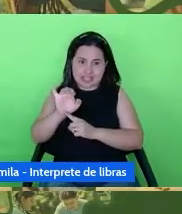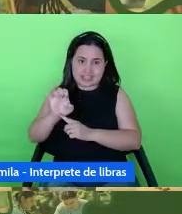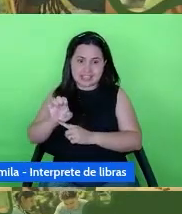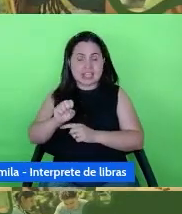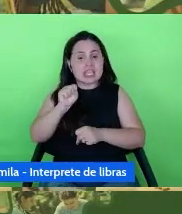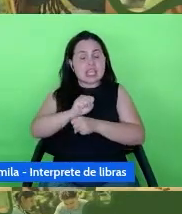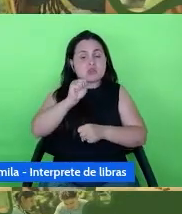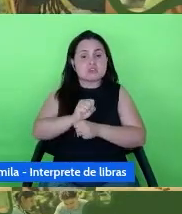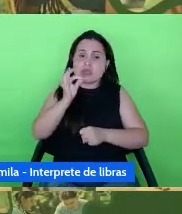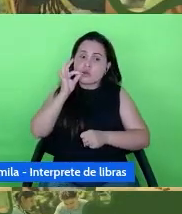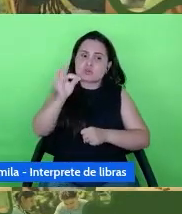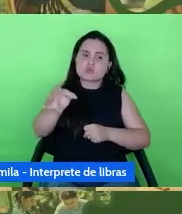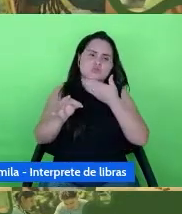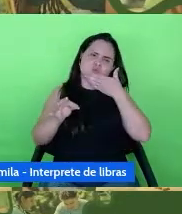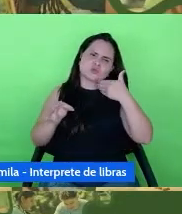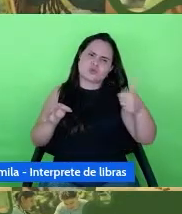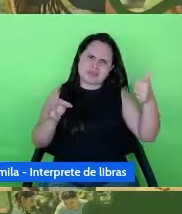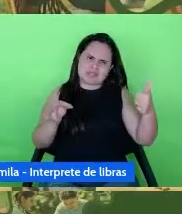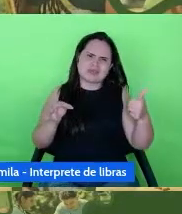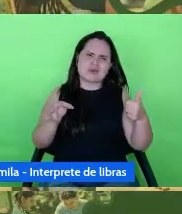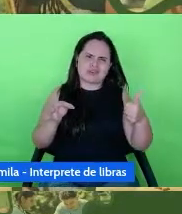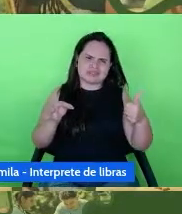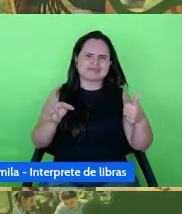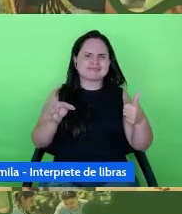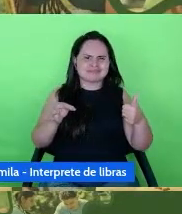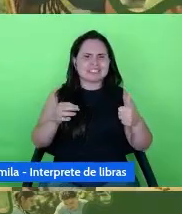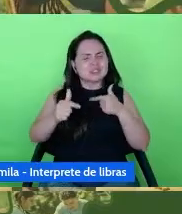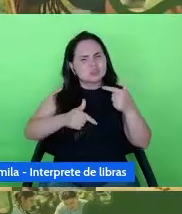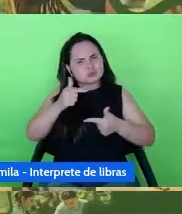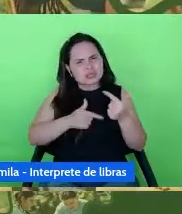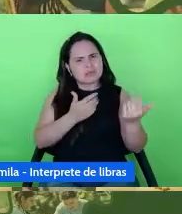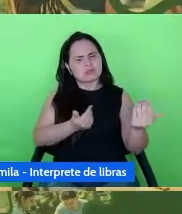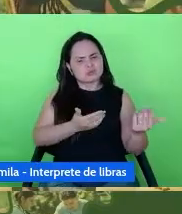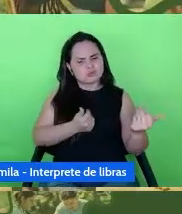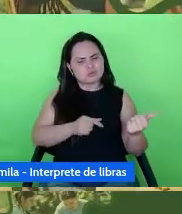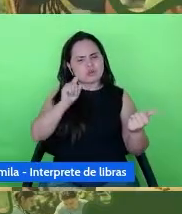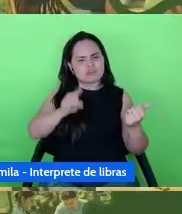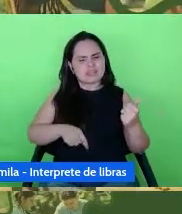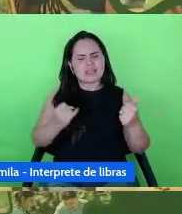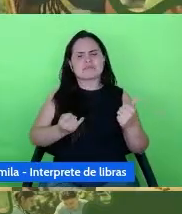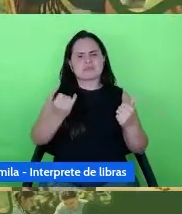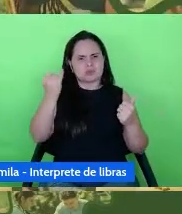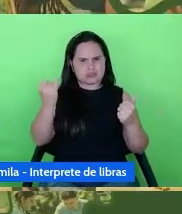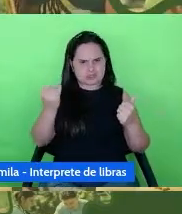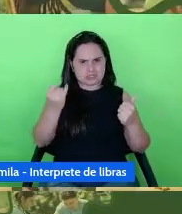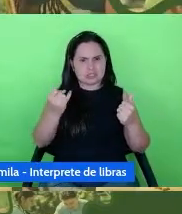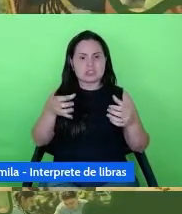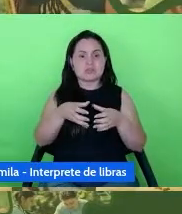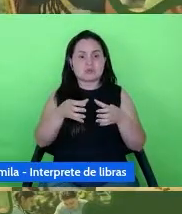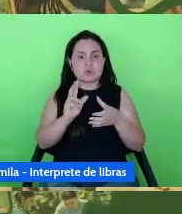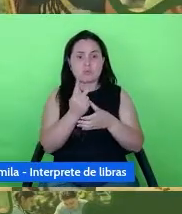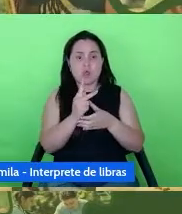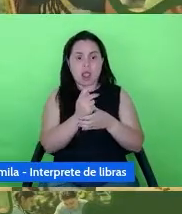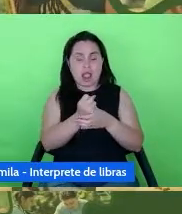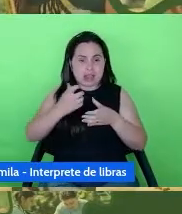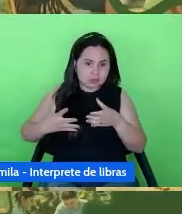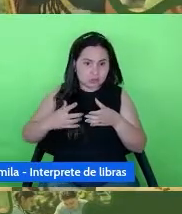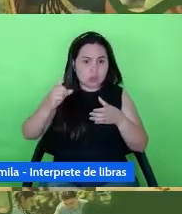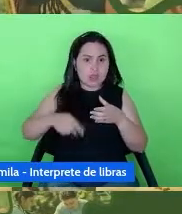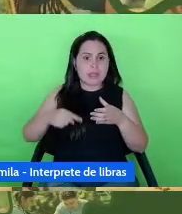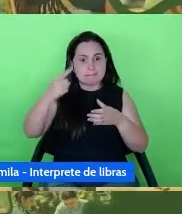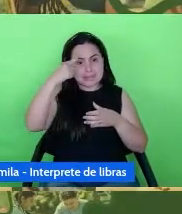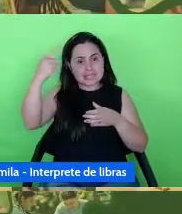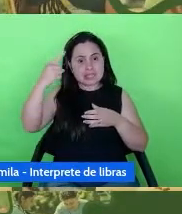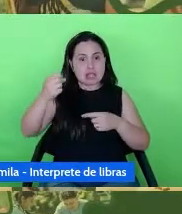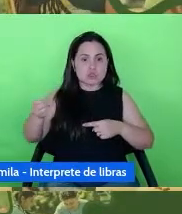futuro seja melhor. E o papel da juventude, das juventudes, é essencial. E os hackathons são uma das formas da gente pensar